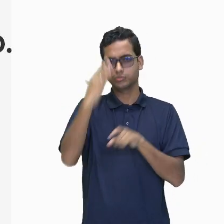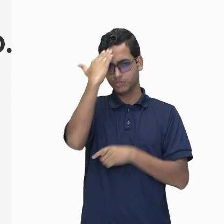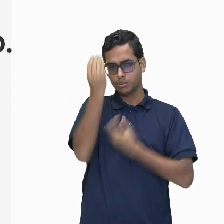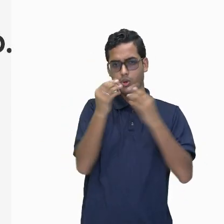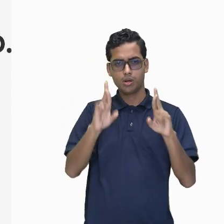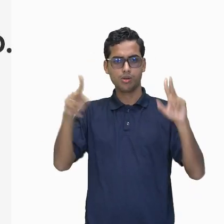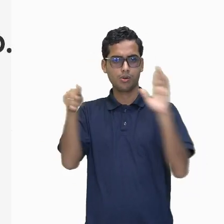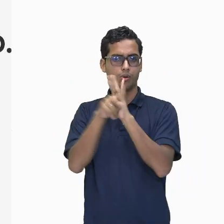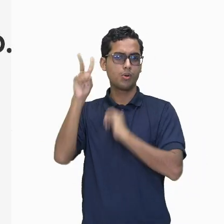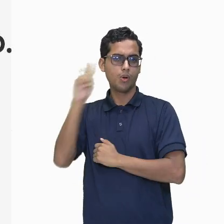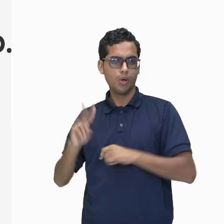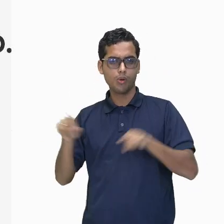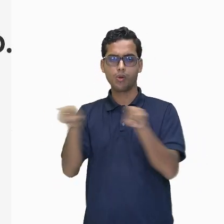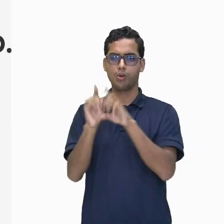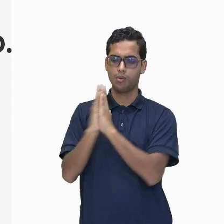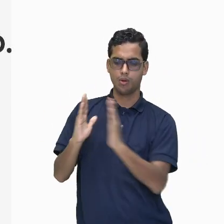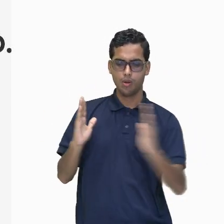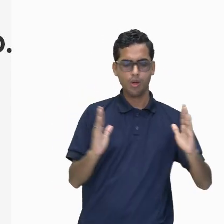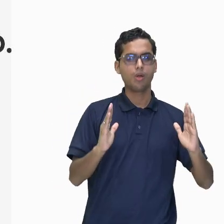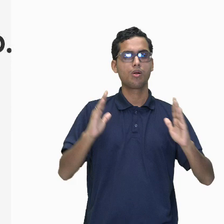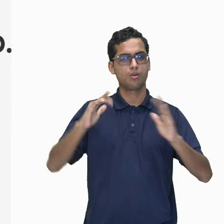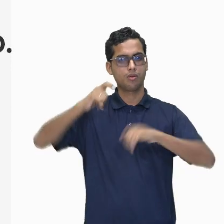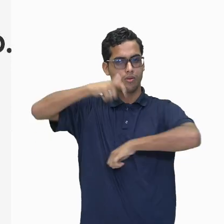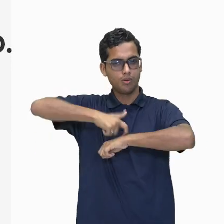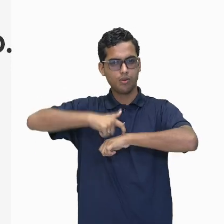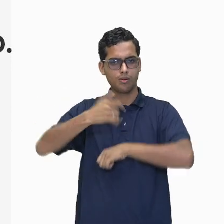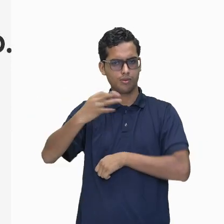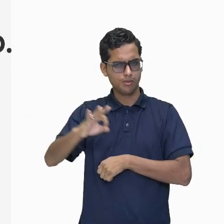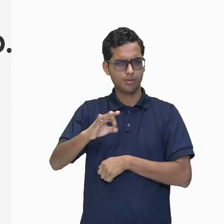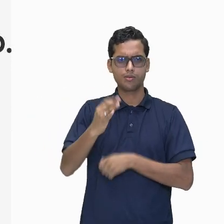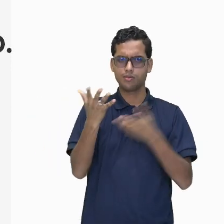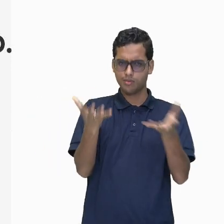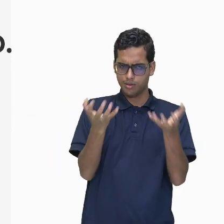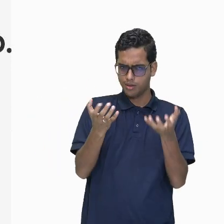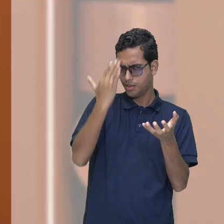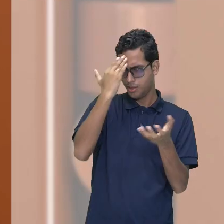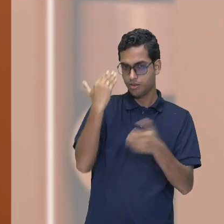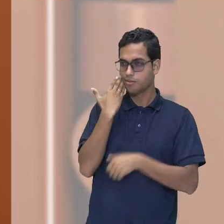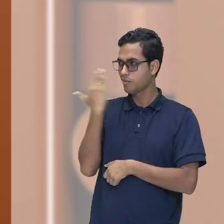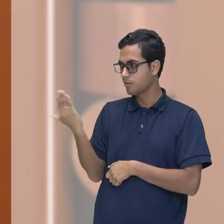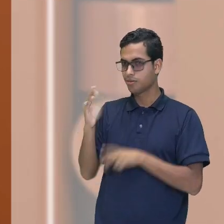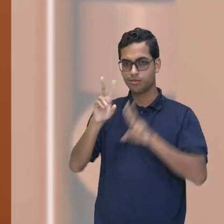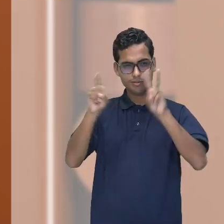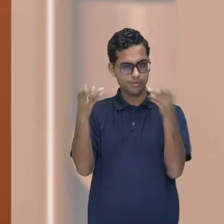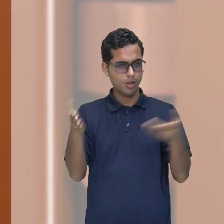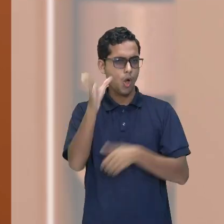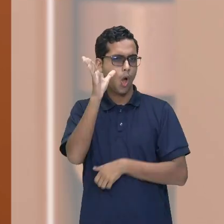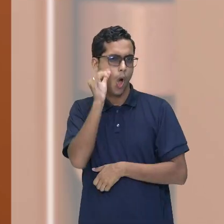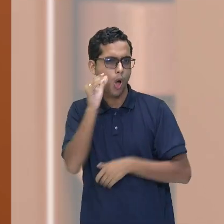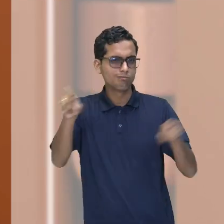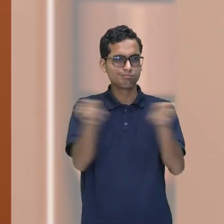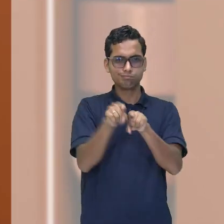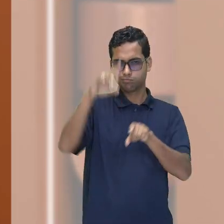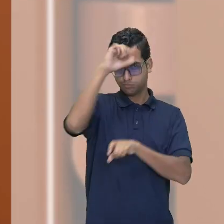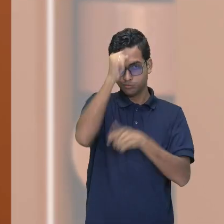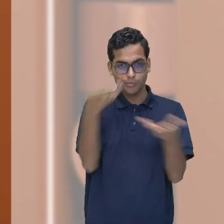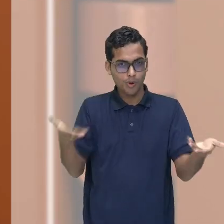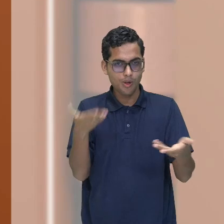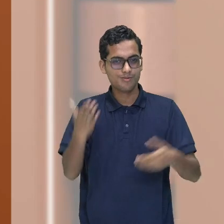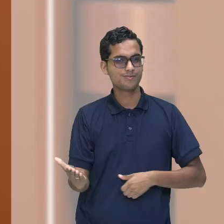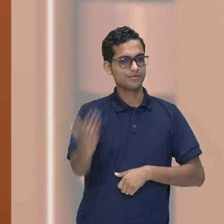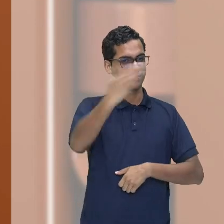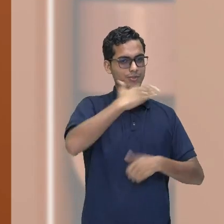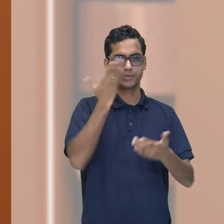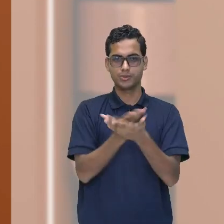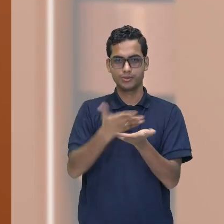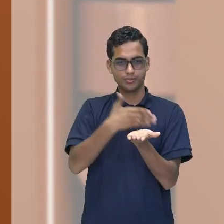e cronológico. Então, meus queridos, querem saber um pouco mais sobre isso? Estão curiosos para aprender bastante? Então,